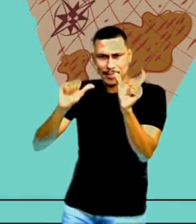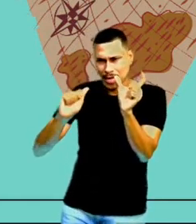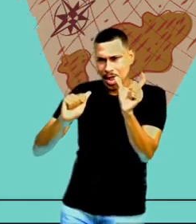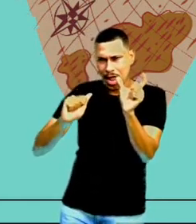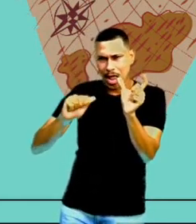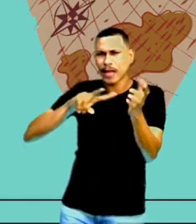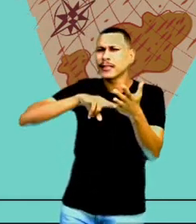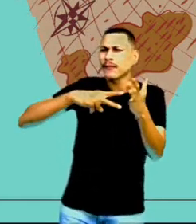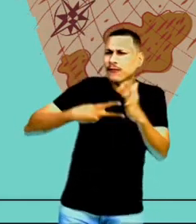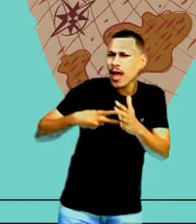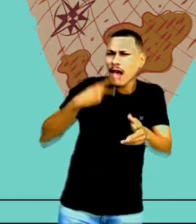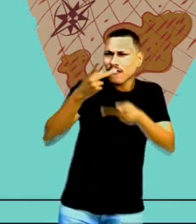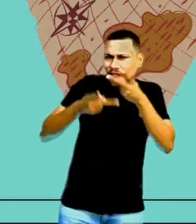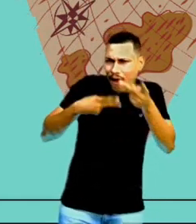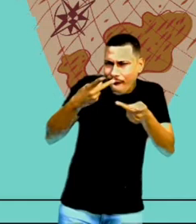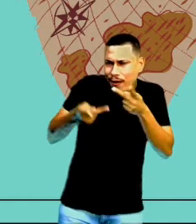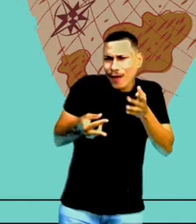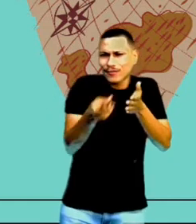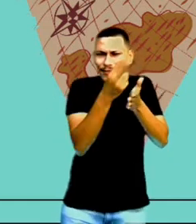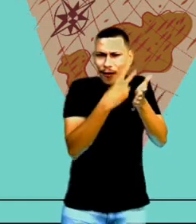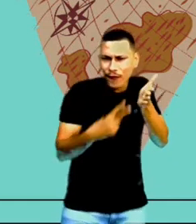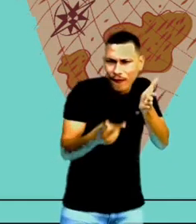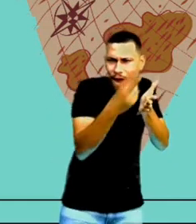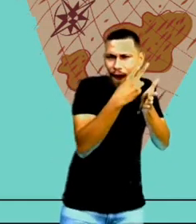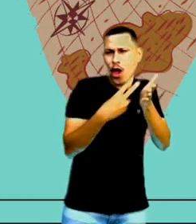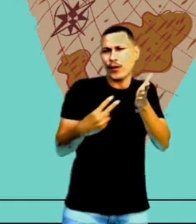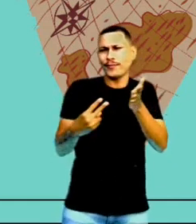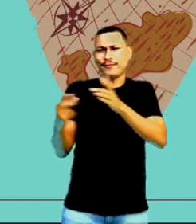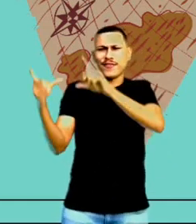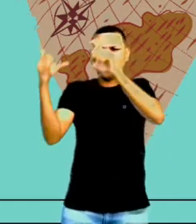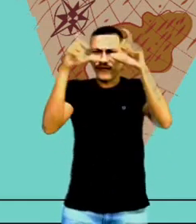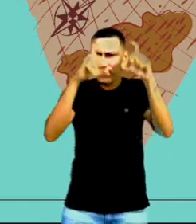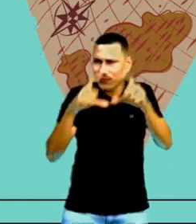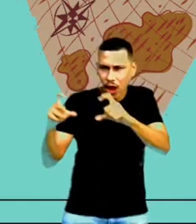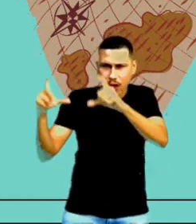pouquinho sobre os desenhos, as figuras,